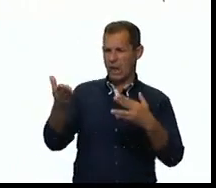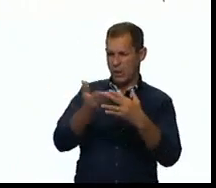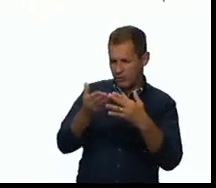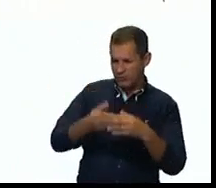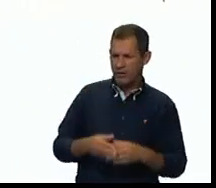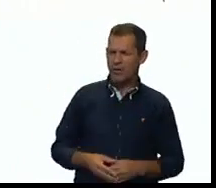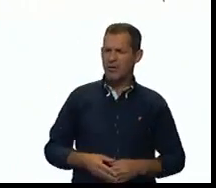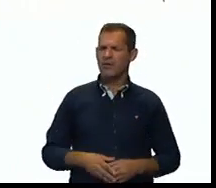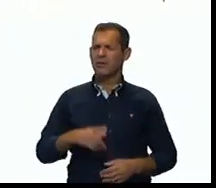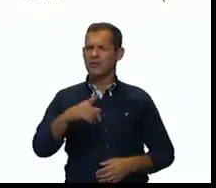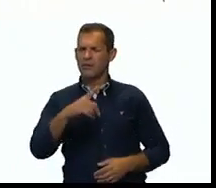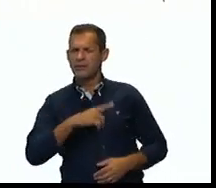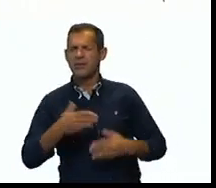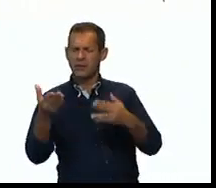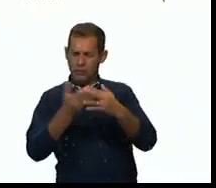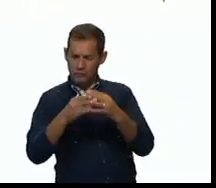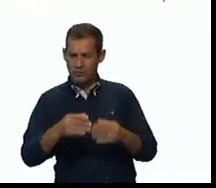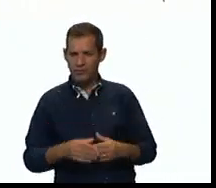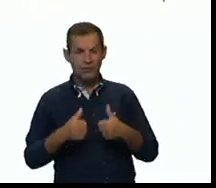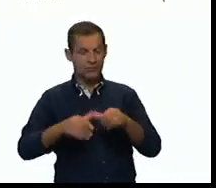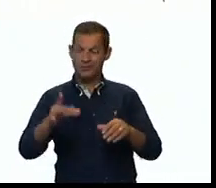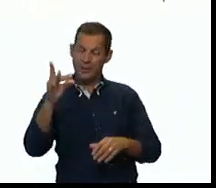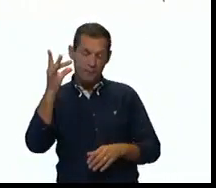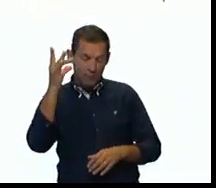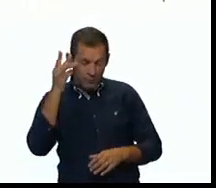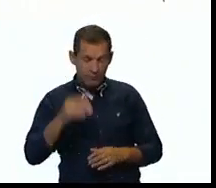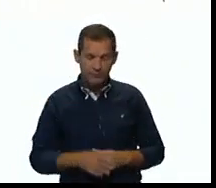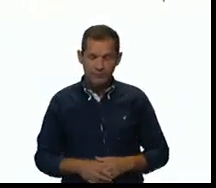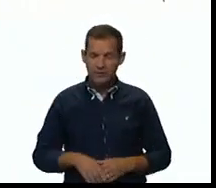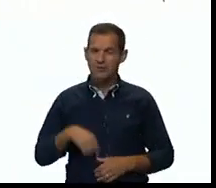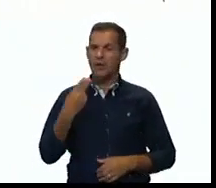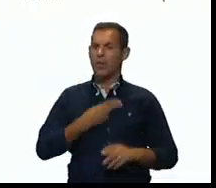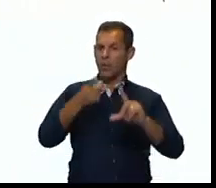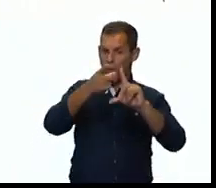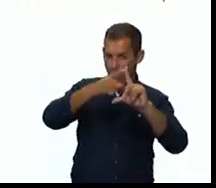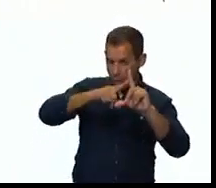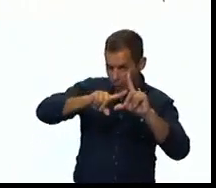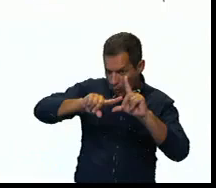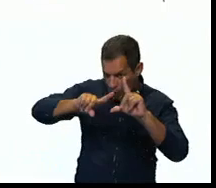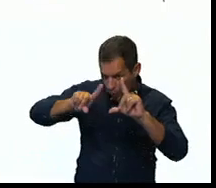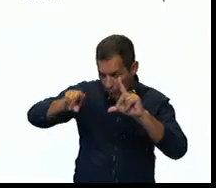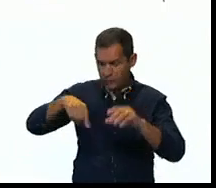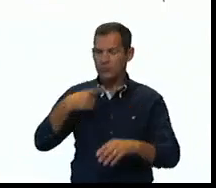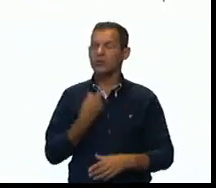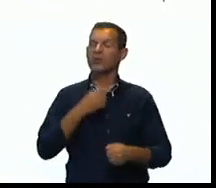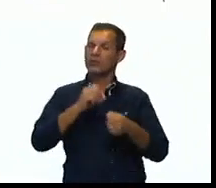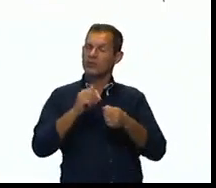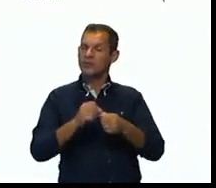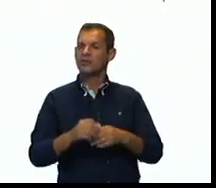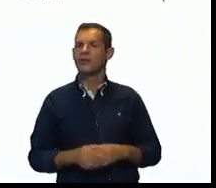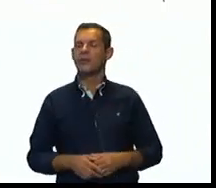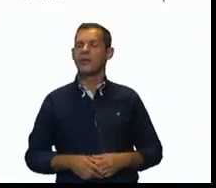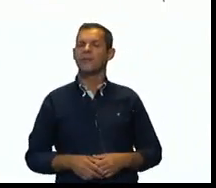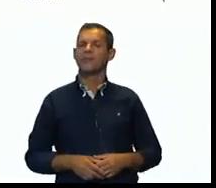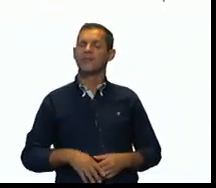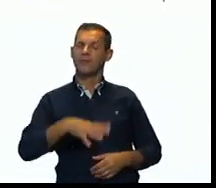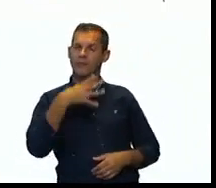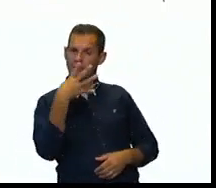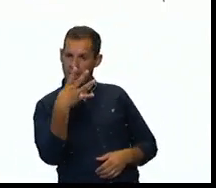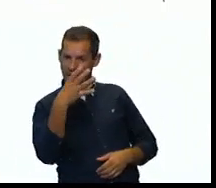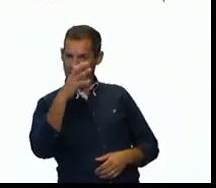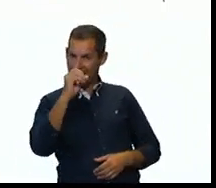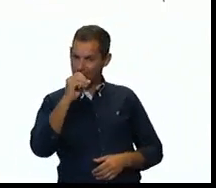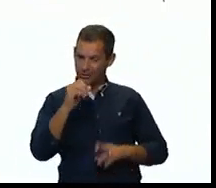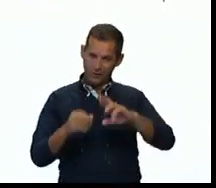nessa área, está englobando alguns espaços que não pertencem à nossa curva. Então, fizemos aqui para